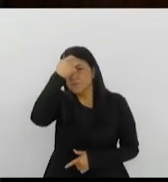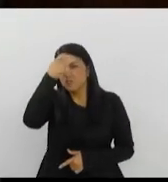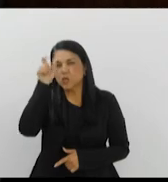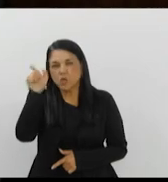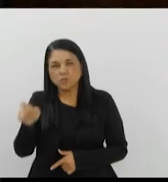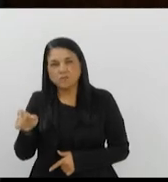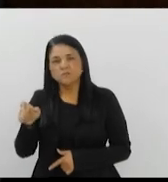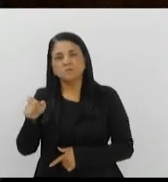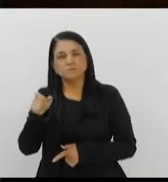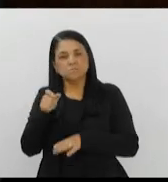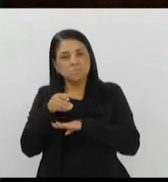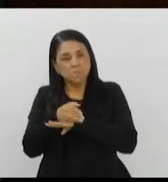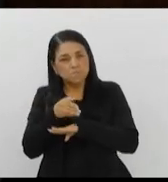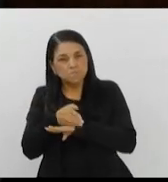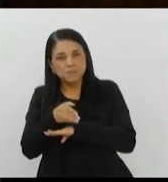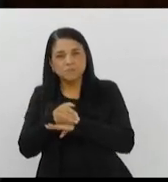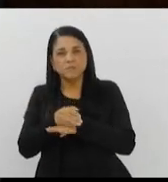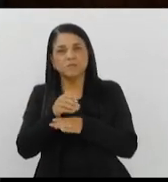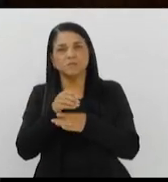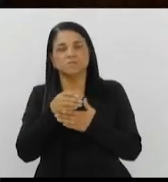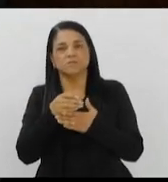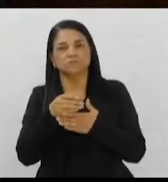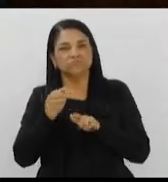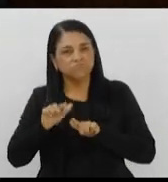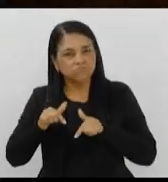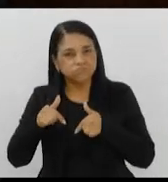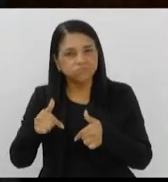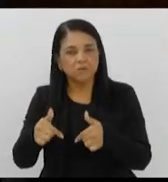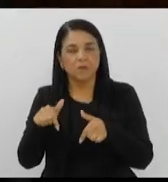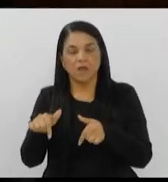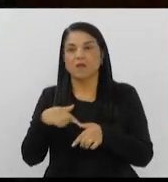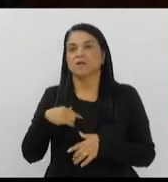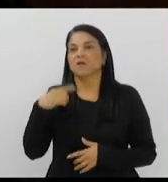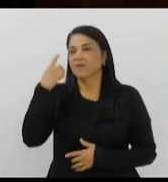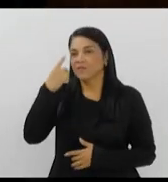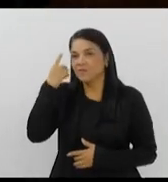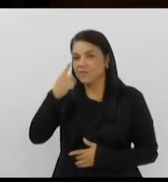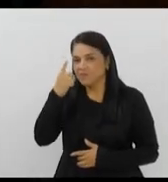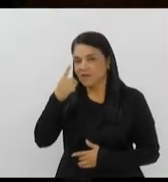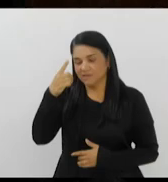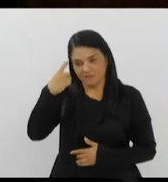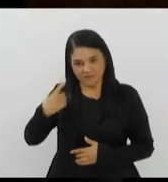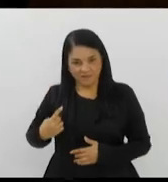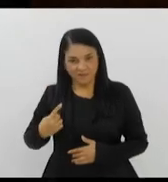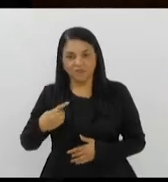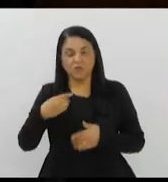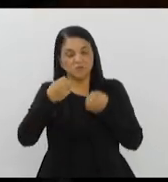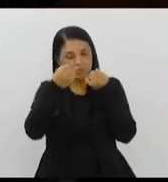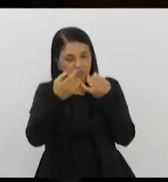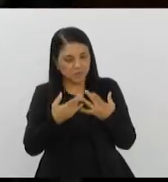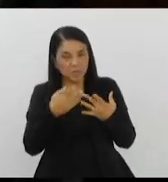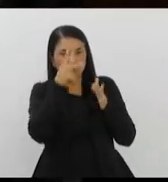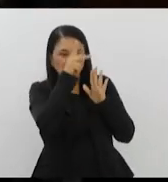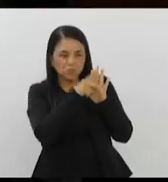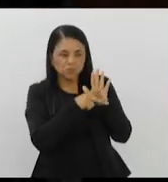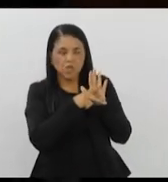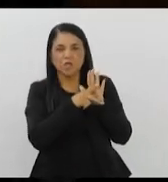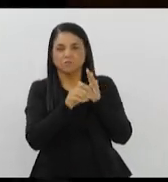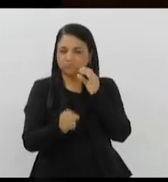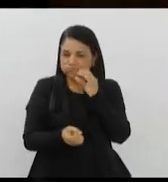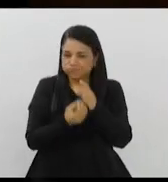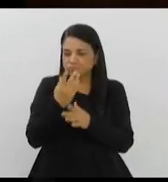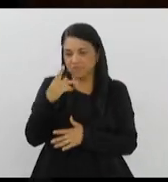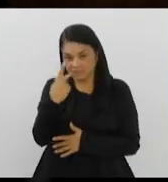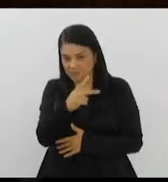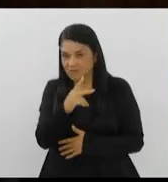participa das atividades. Deputada Dani Monteiro, estou falando bem aqui pelas costas do seu projeto, do Zeca